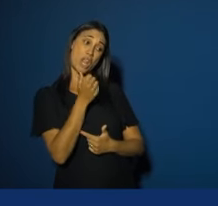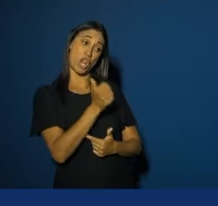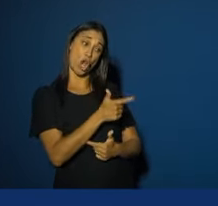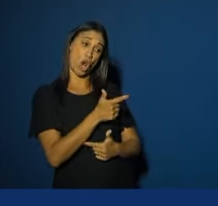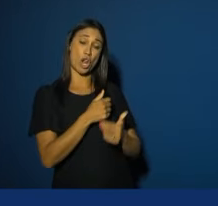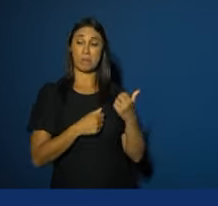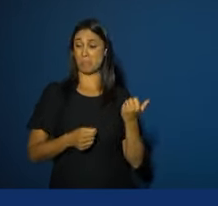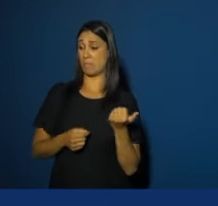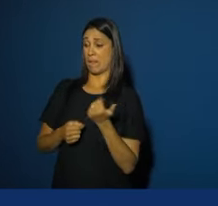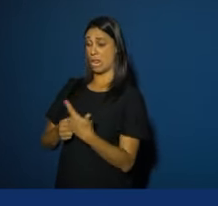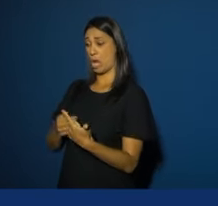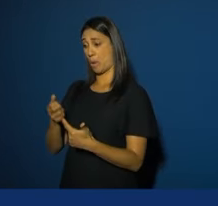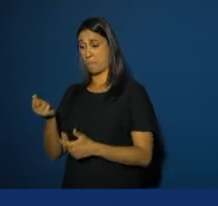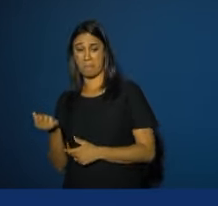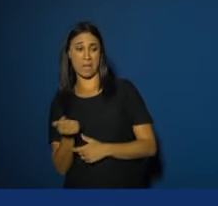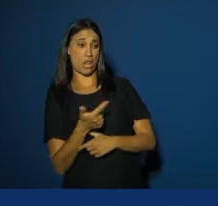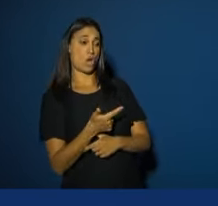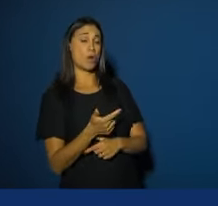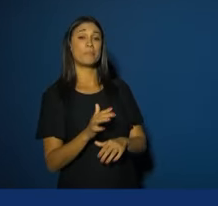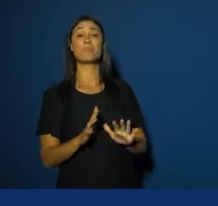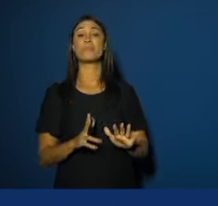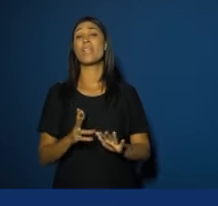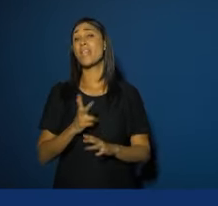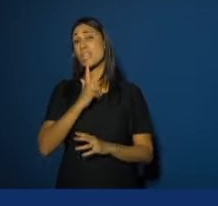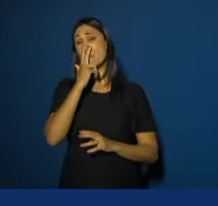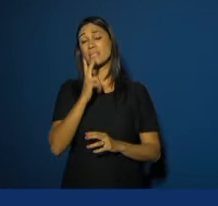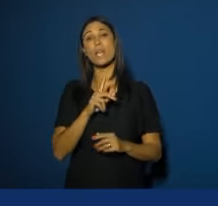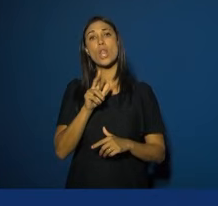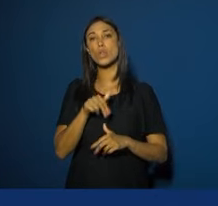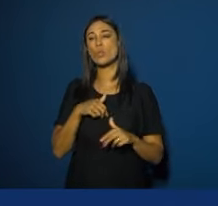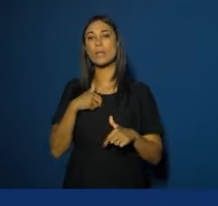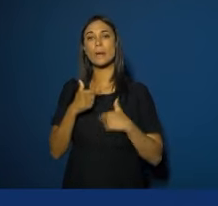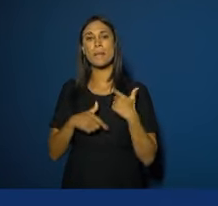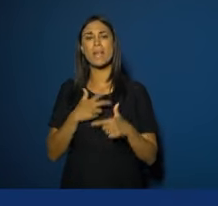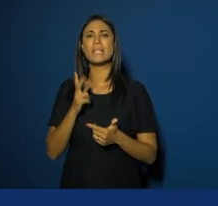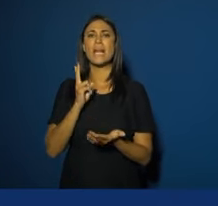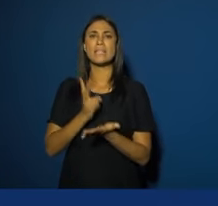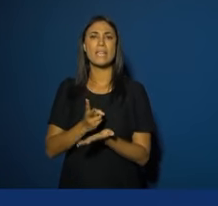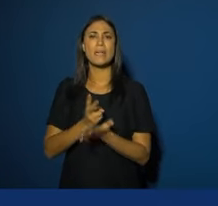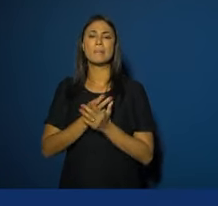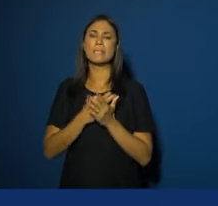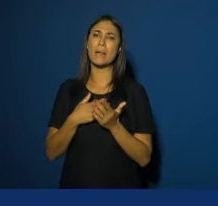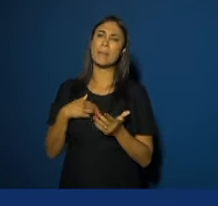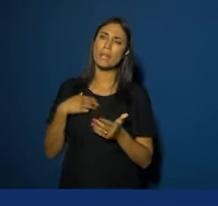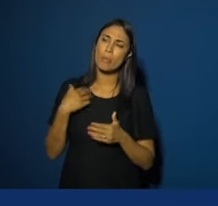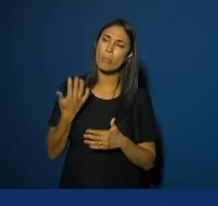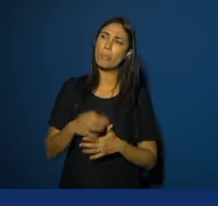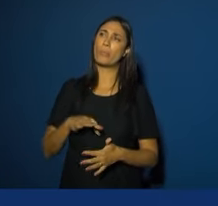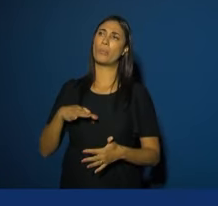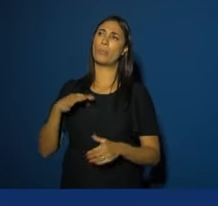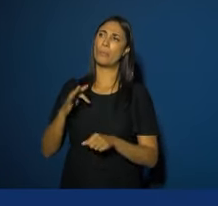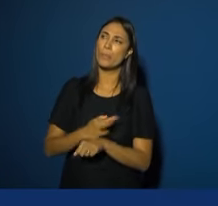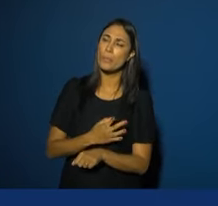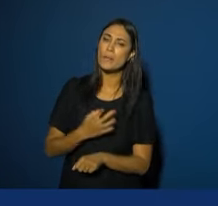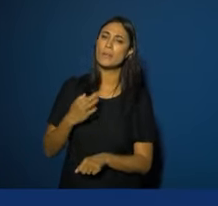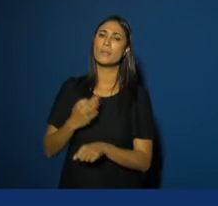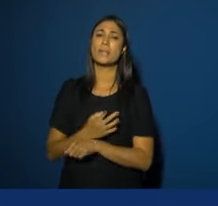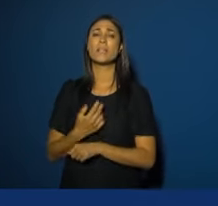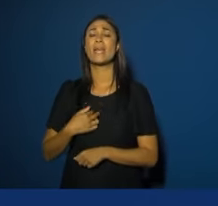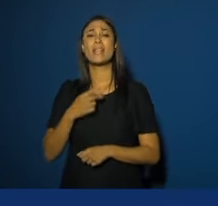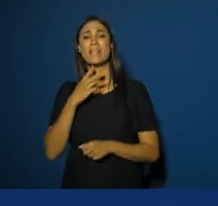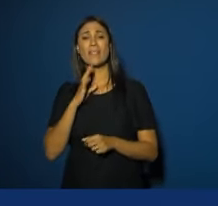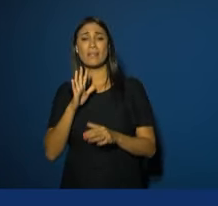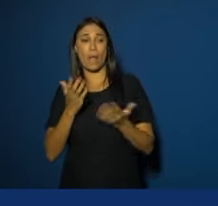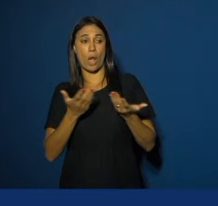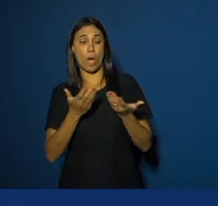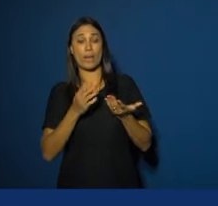e acham o gramado sempre mais verdinho e parece que o cara nunca trabalhou ele tá ali cortando o gram dele e a grama tá seca e o do cara ele tá ele nem